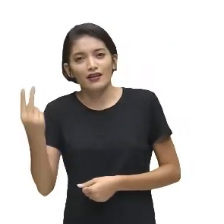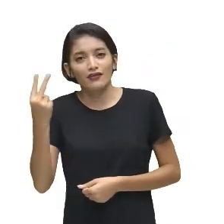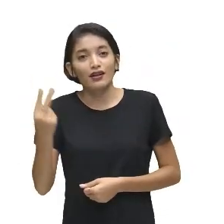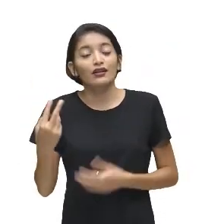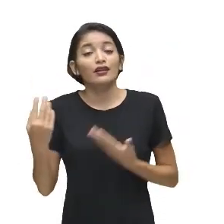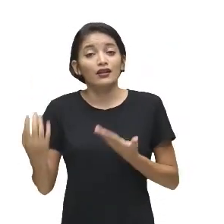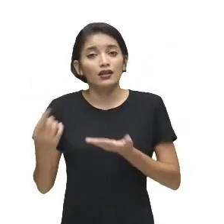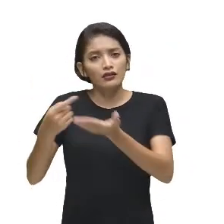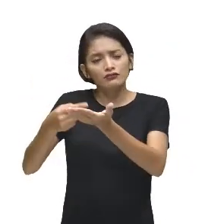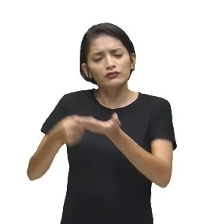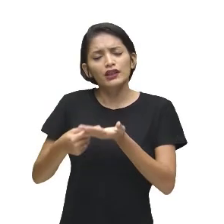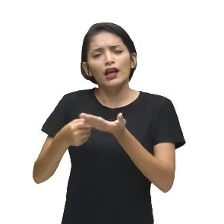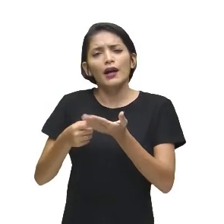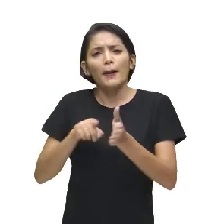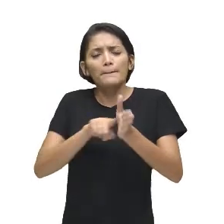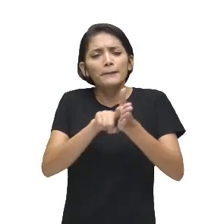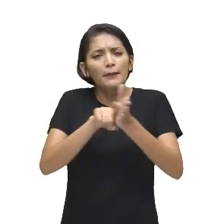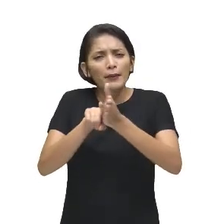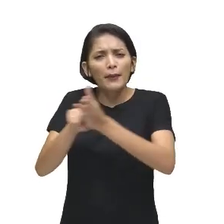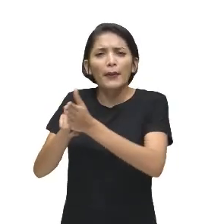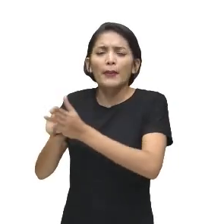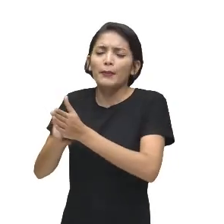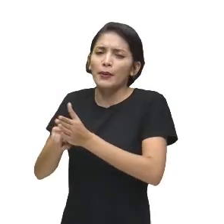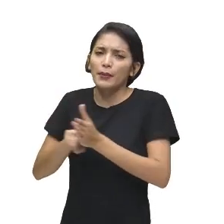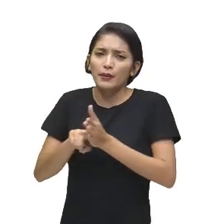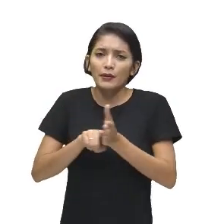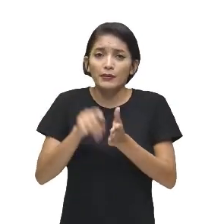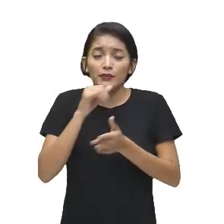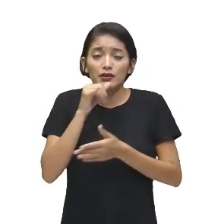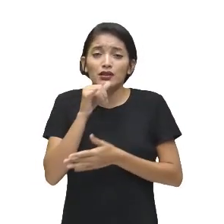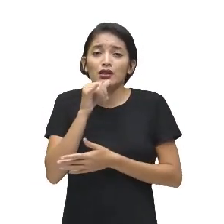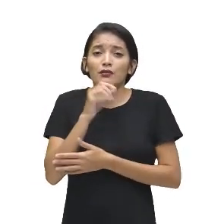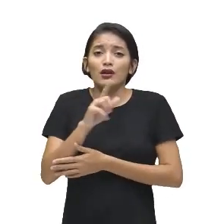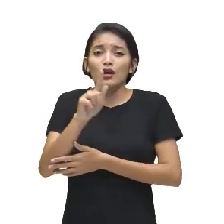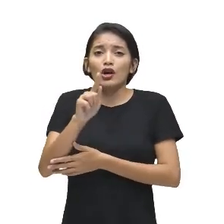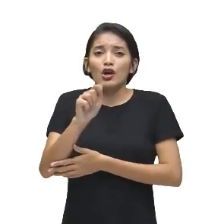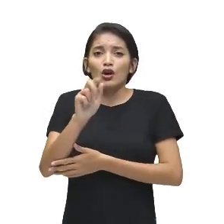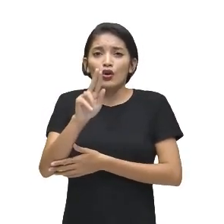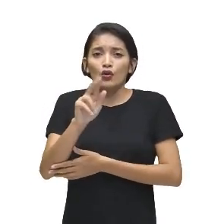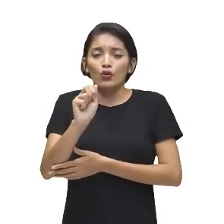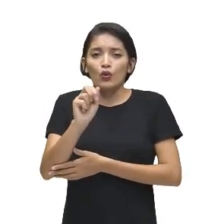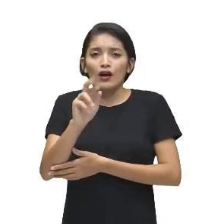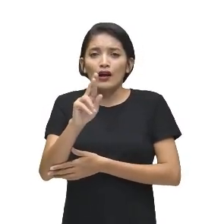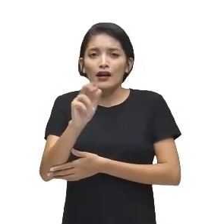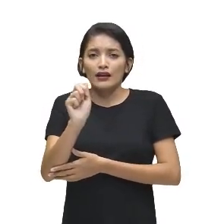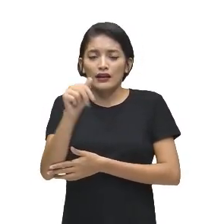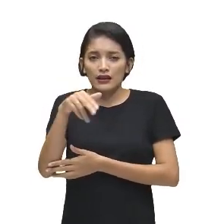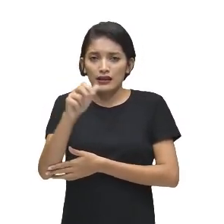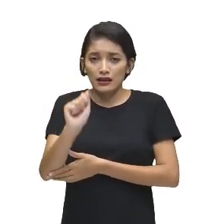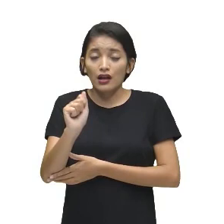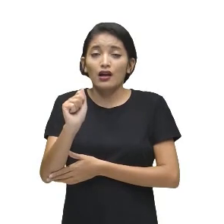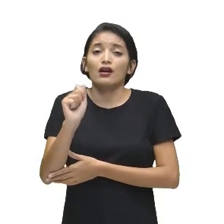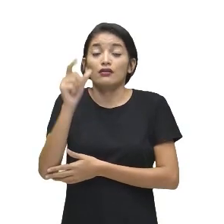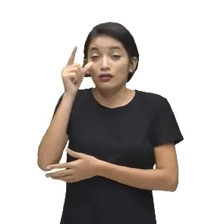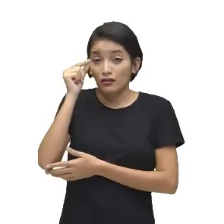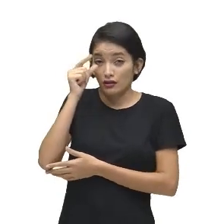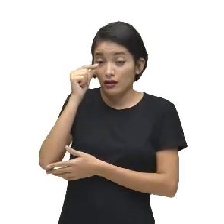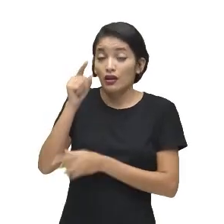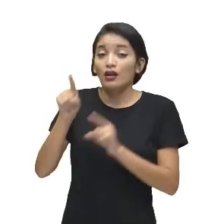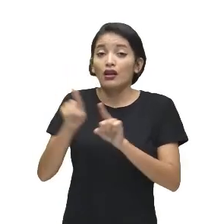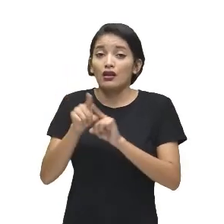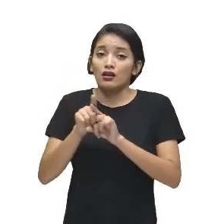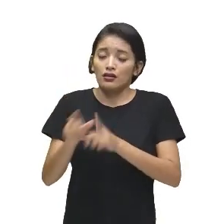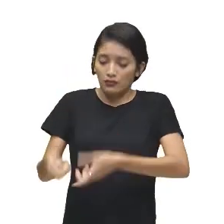de repente, a verificar, né, o mito do Guaraná, né, o mito, de repente, da